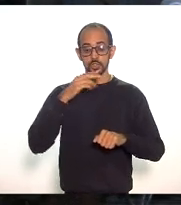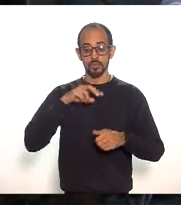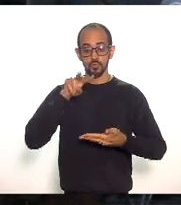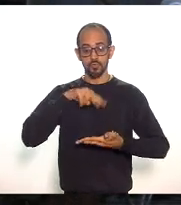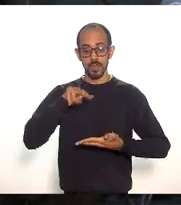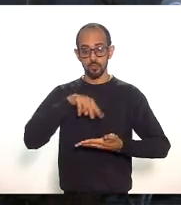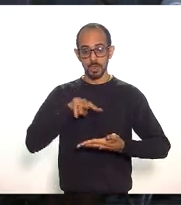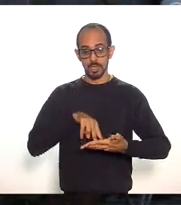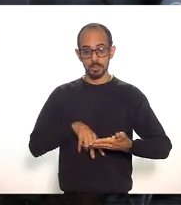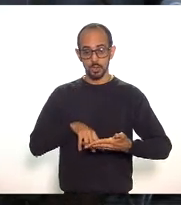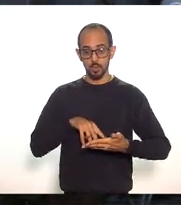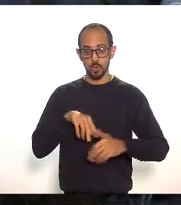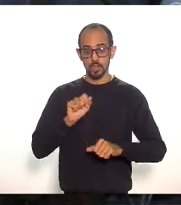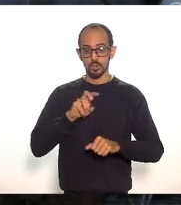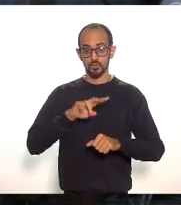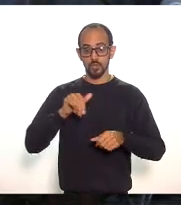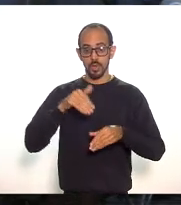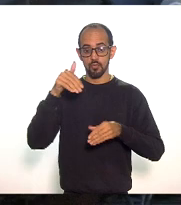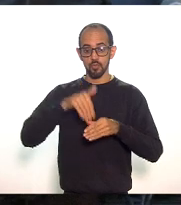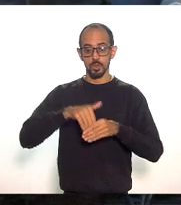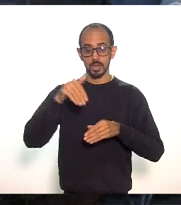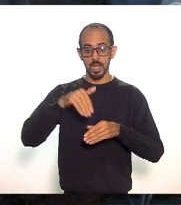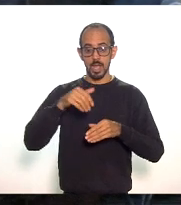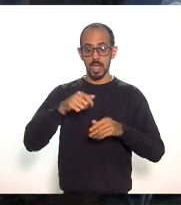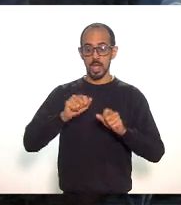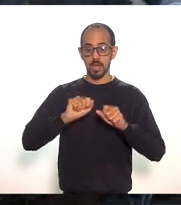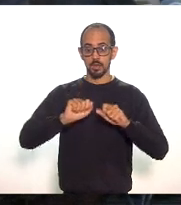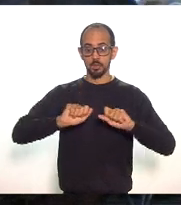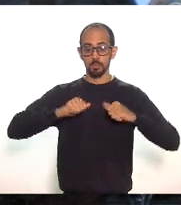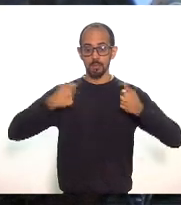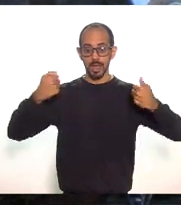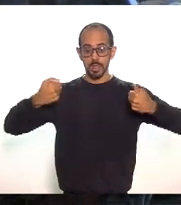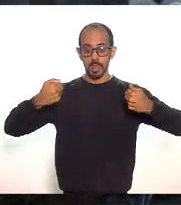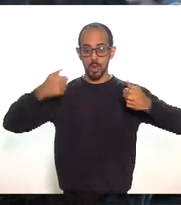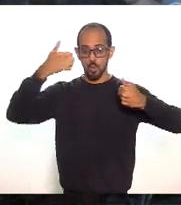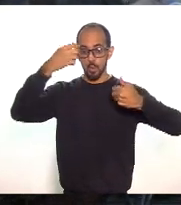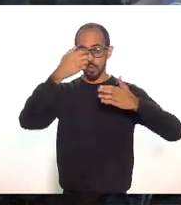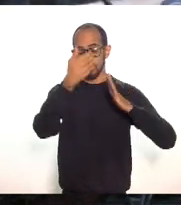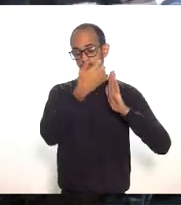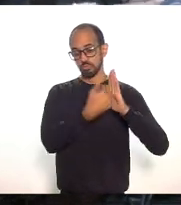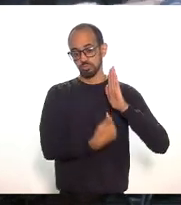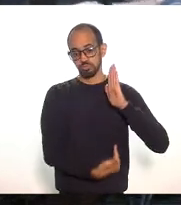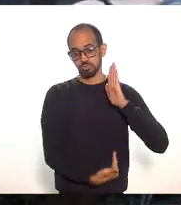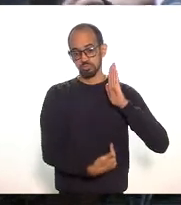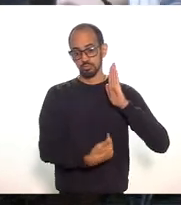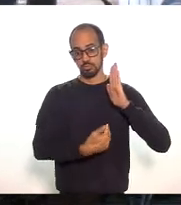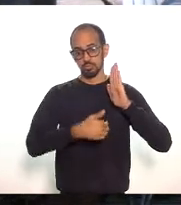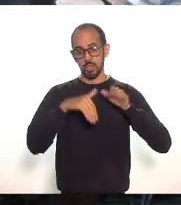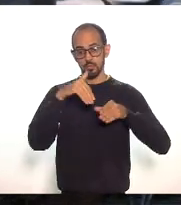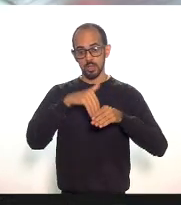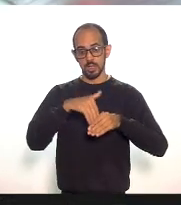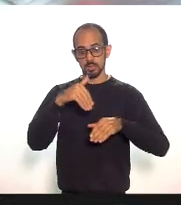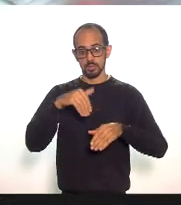votar no painel, verificação pedida pelo Anderson Moraes, do PSL.